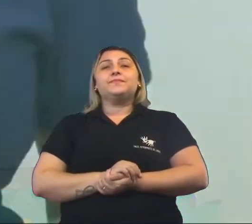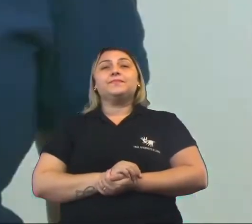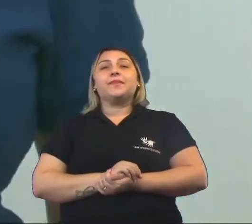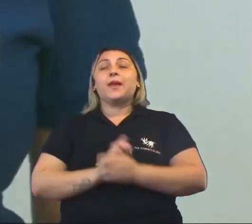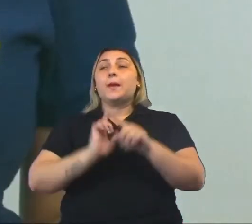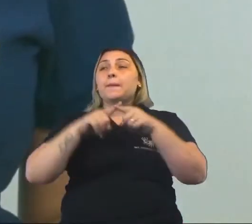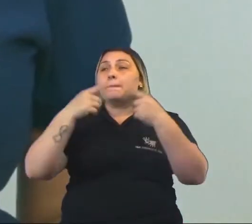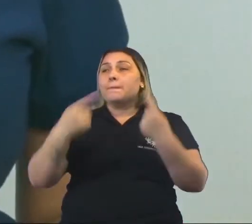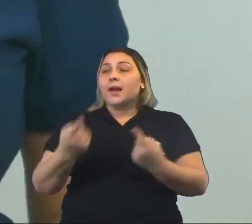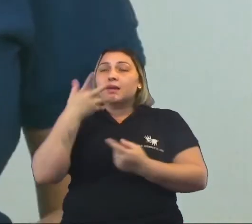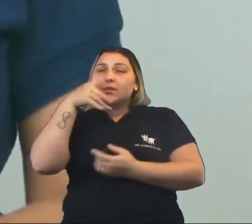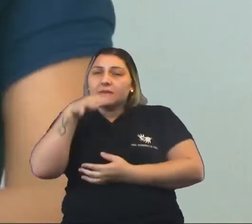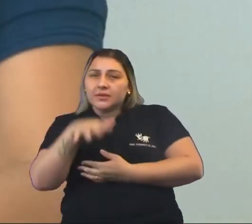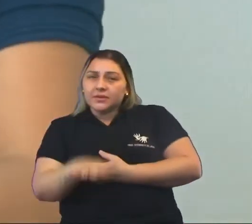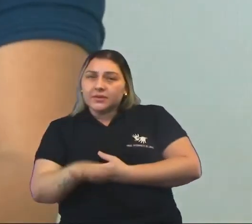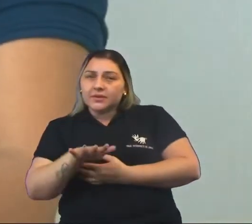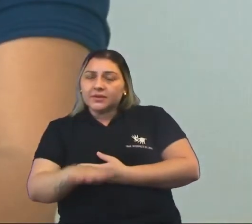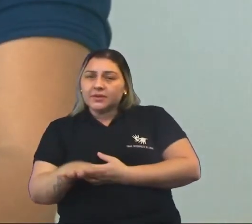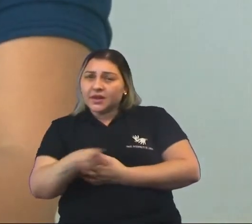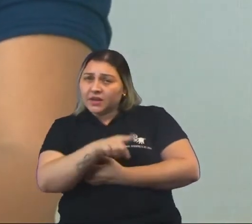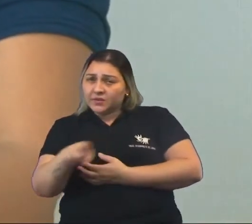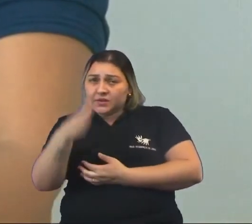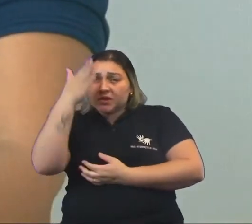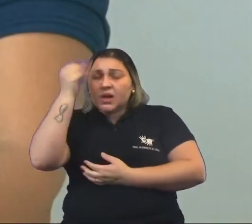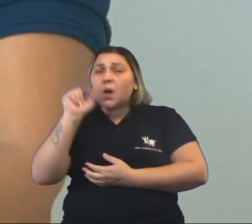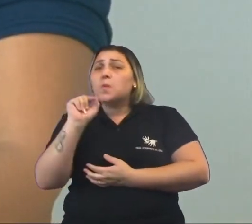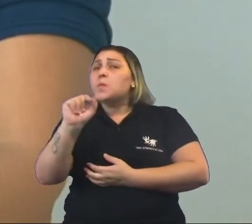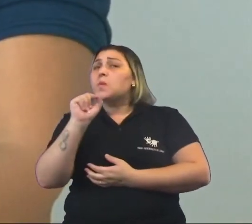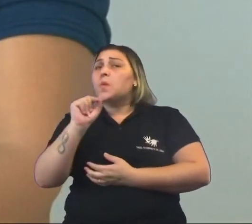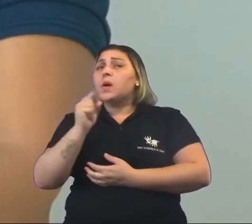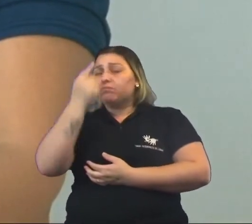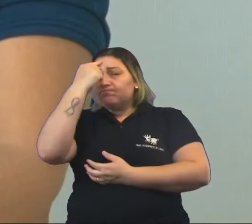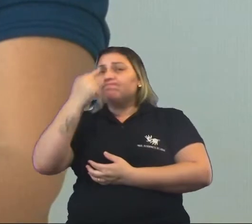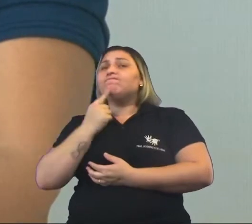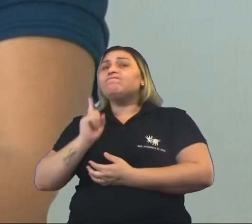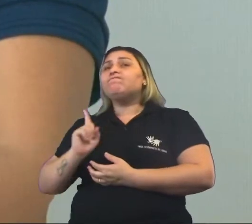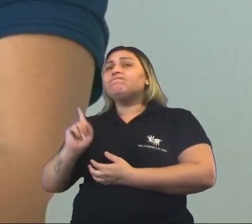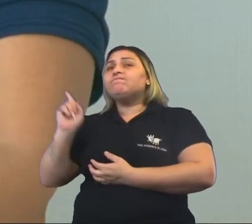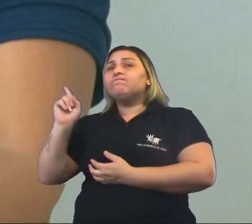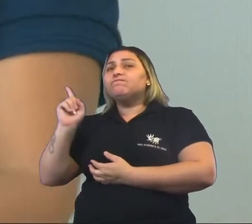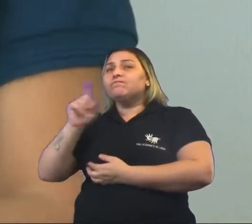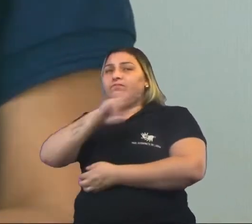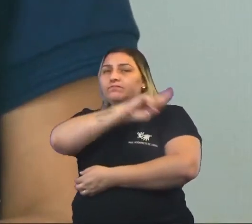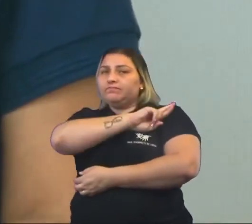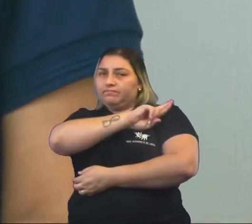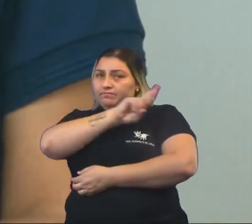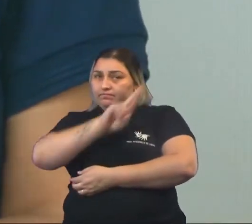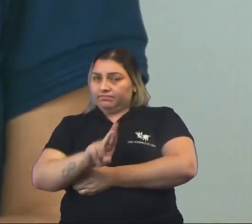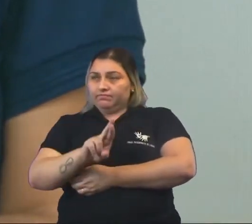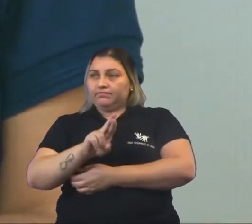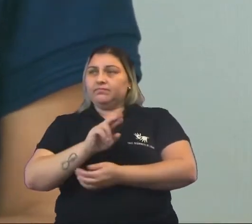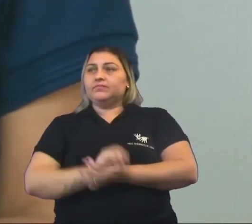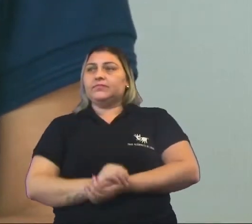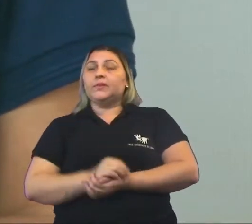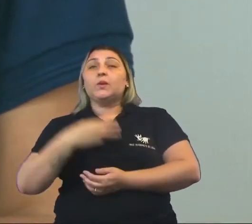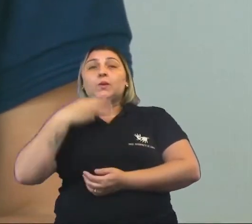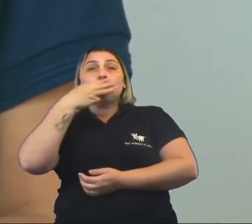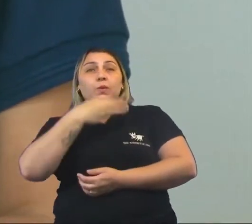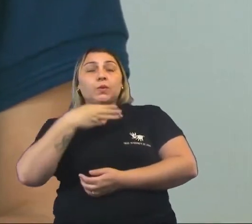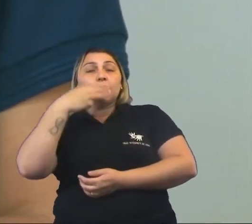Mas será, crianças, alguém sabe o que essa imagem representa? Esta imagem representa o